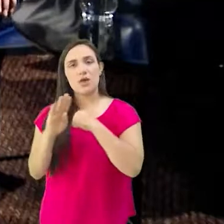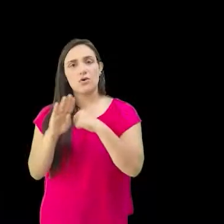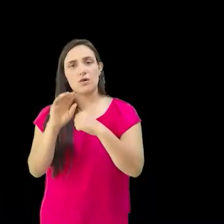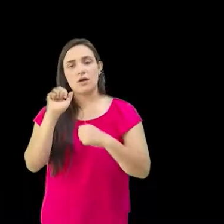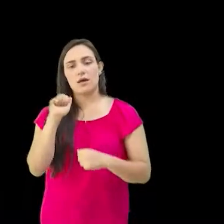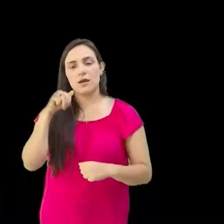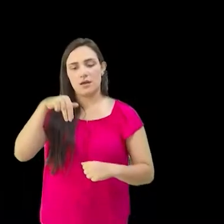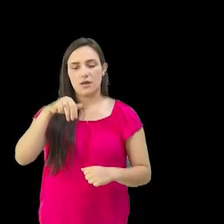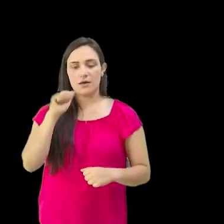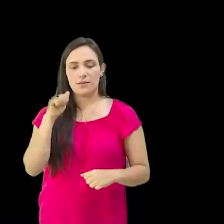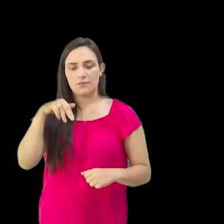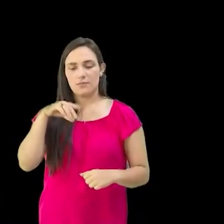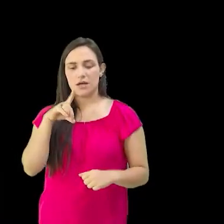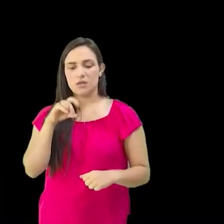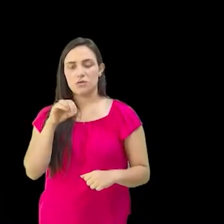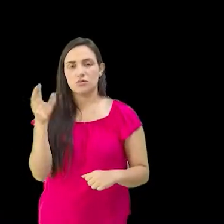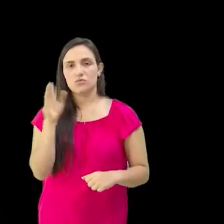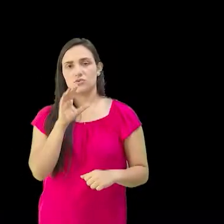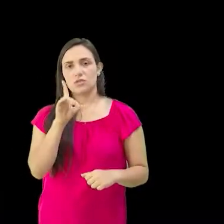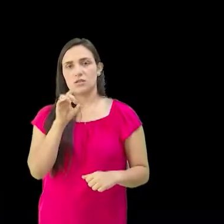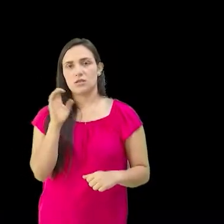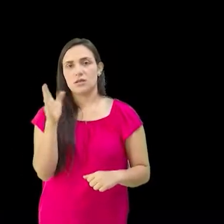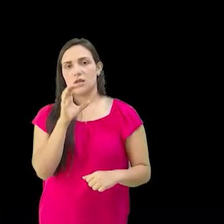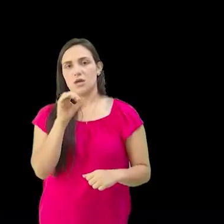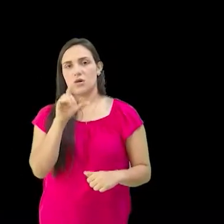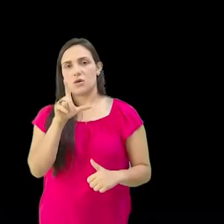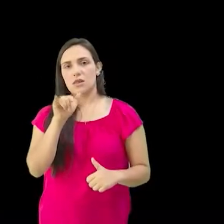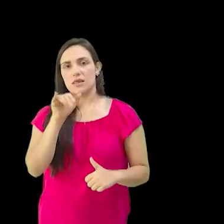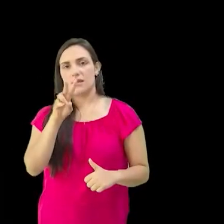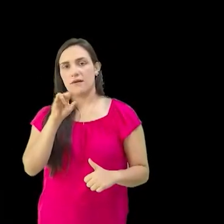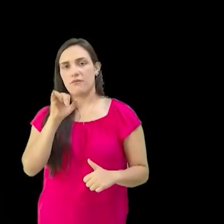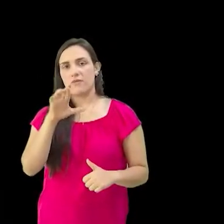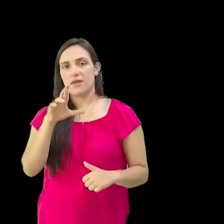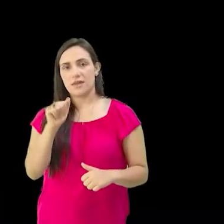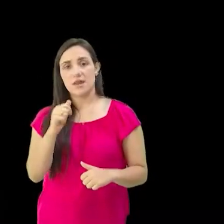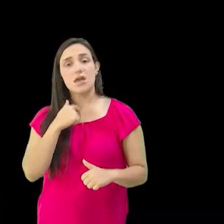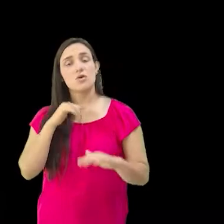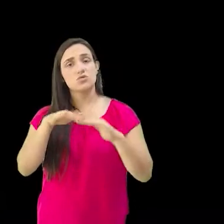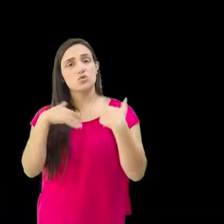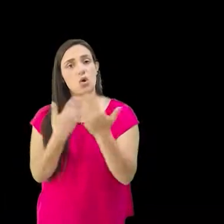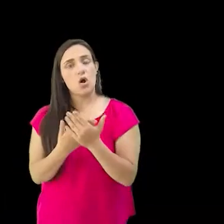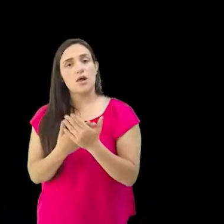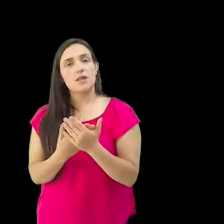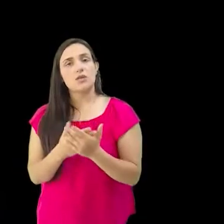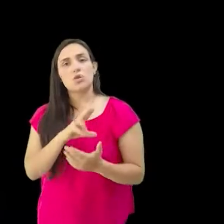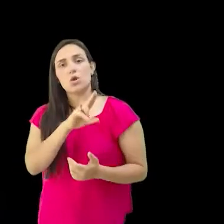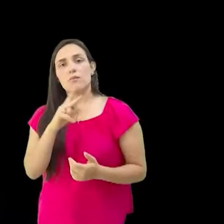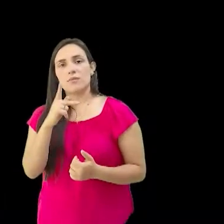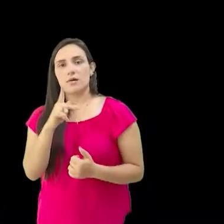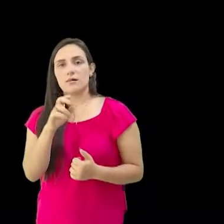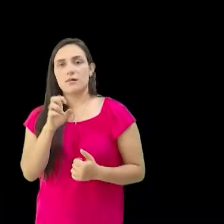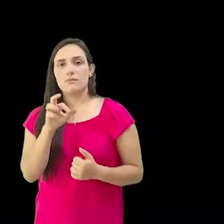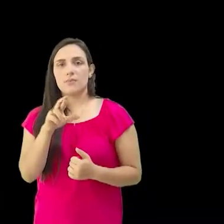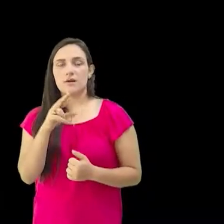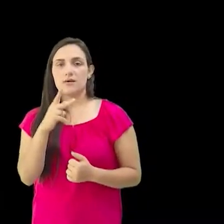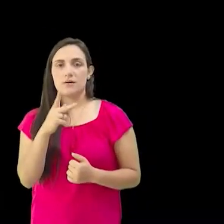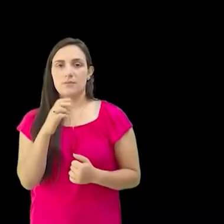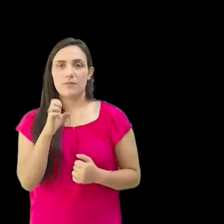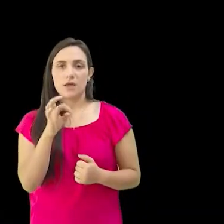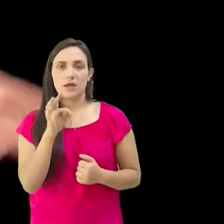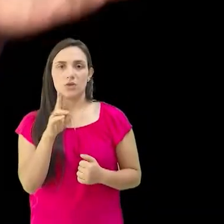Oliveira. E ali eu passei toda a minha infância, estudando no Perpétuo Socorro, colégio ali,